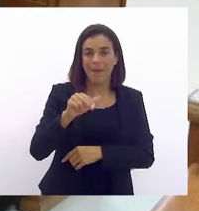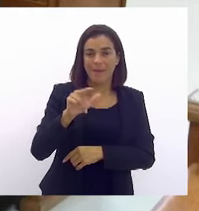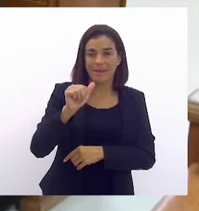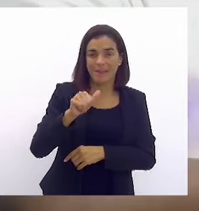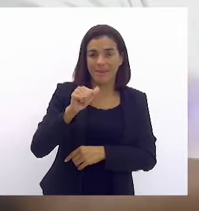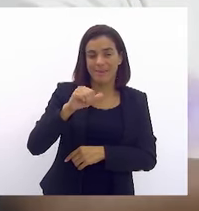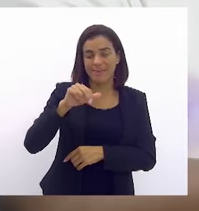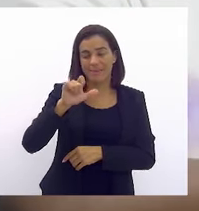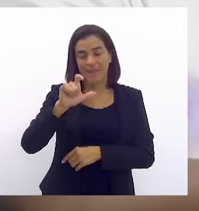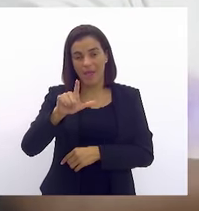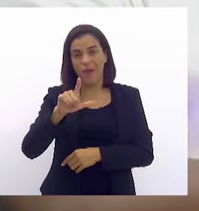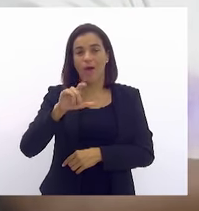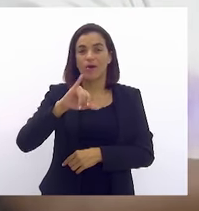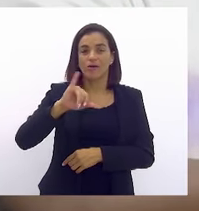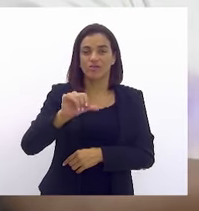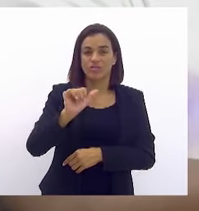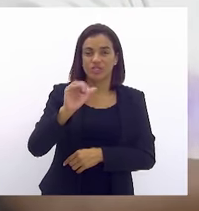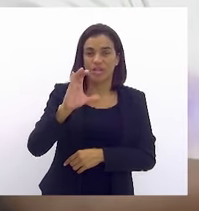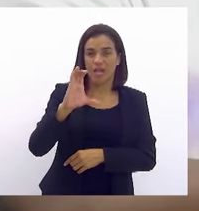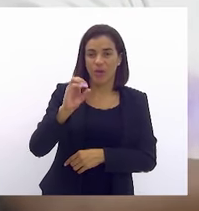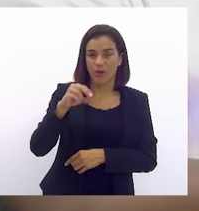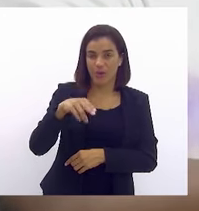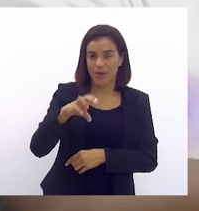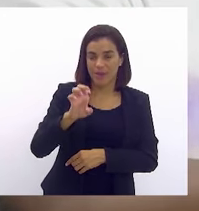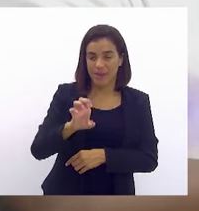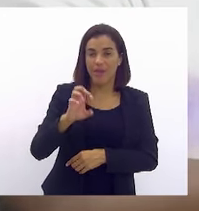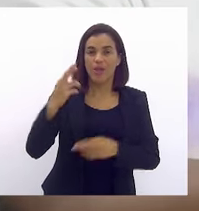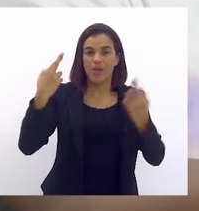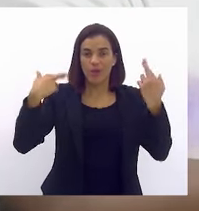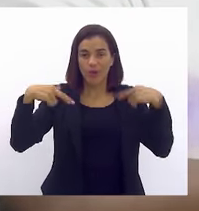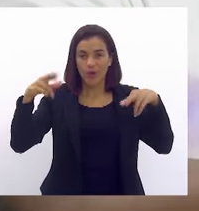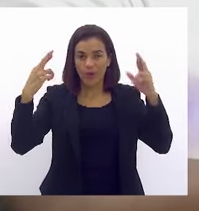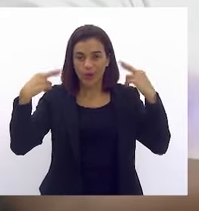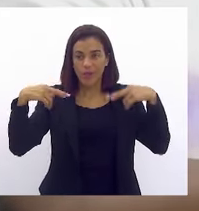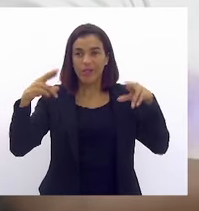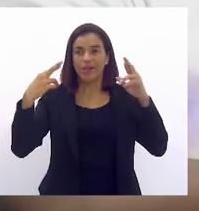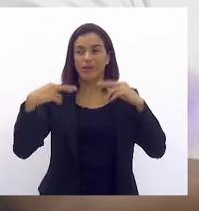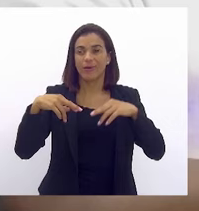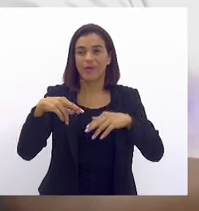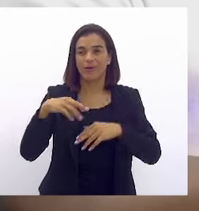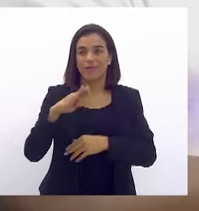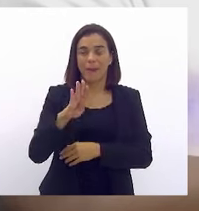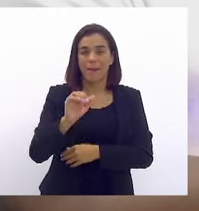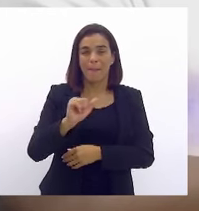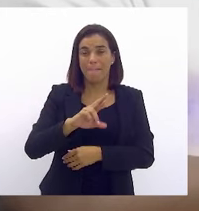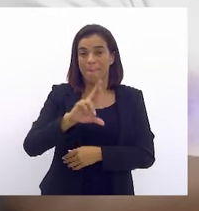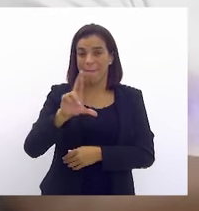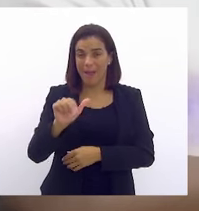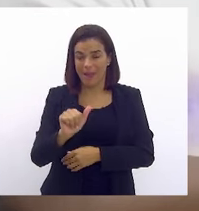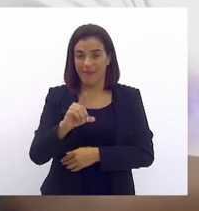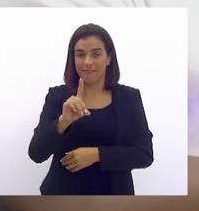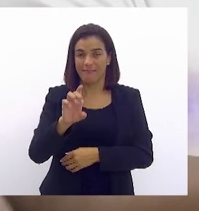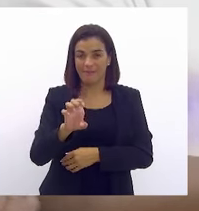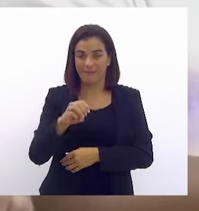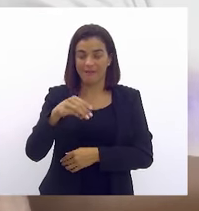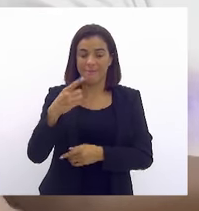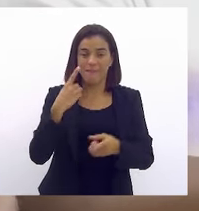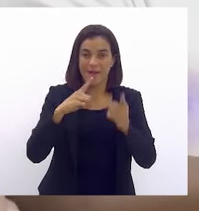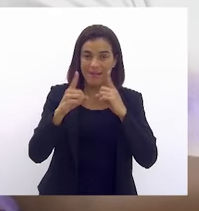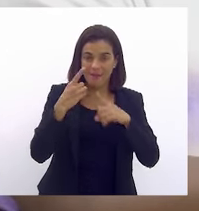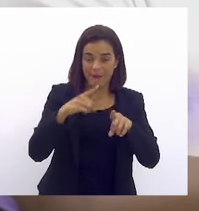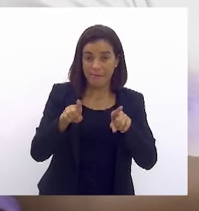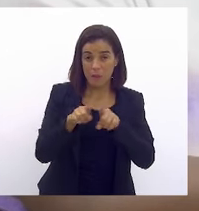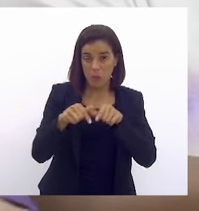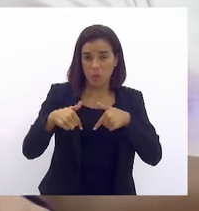Ribeiro, Cordeirinho, Bambuí, Ponte Preta, Estrada do Mataburro, Barra de Maricá, aquela área lá em cima, lá onde eu sou muito atuante lá.